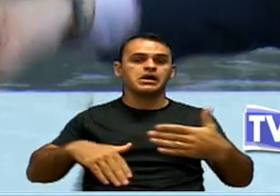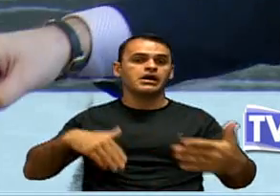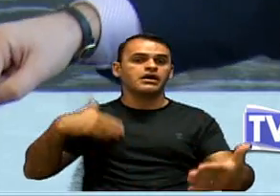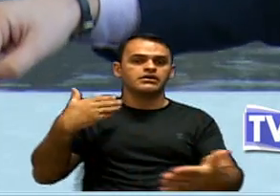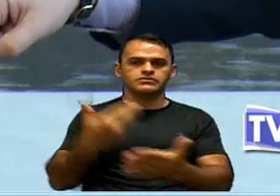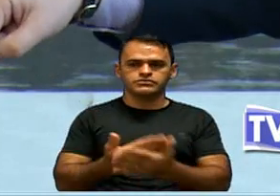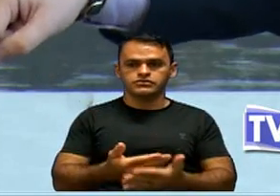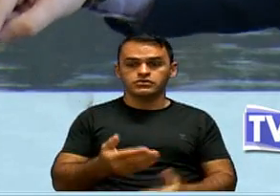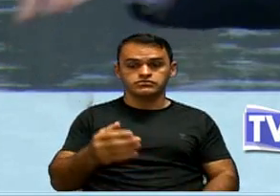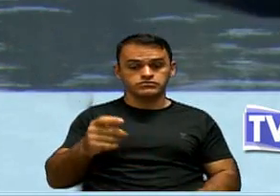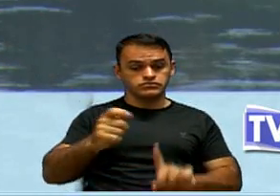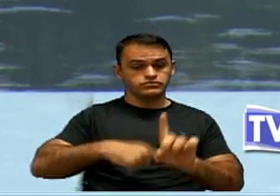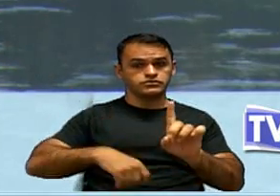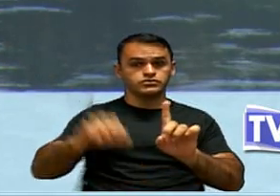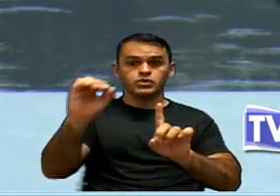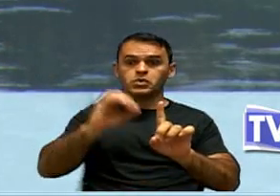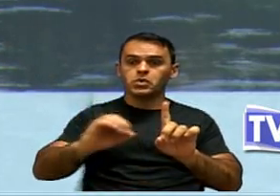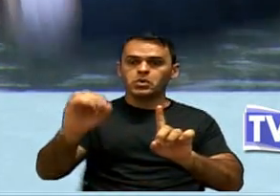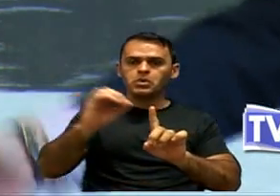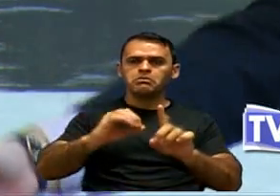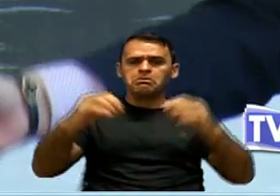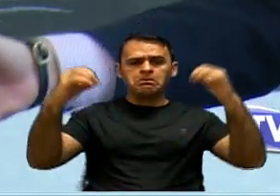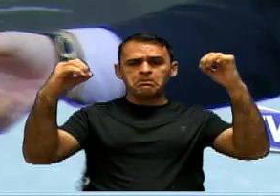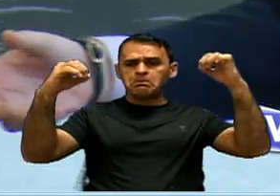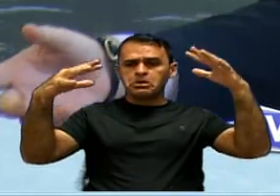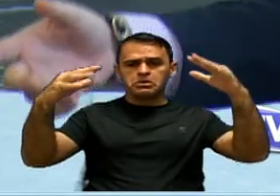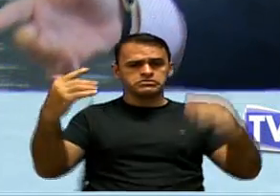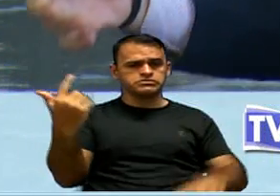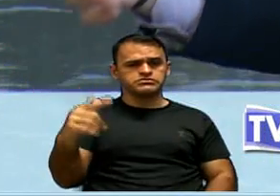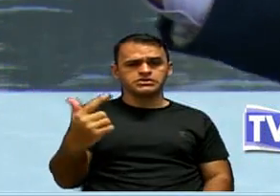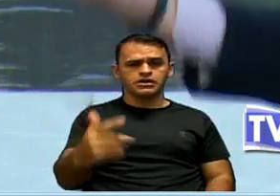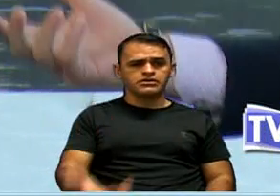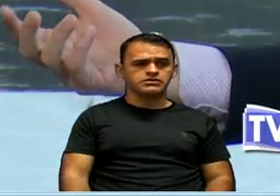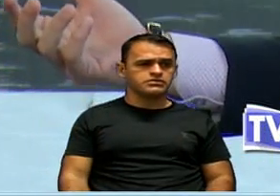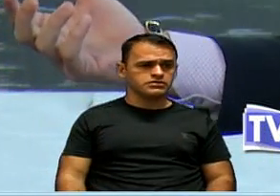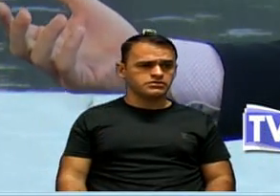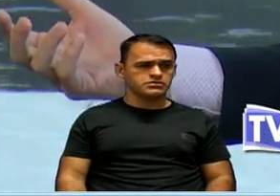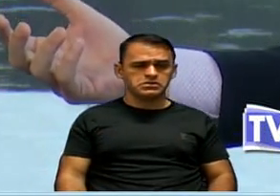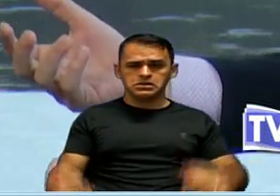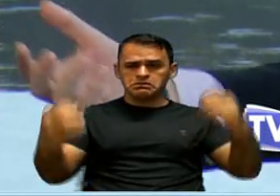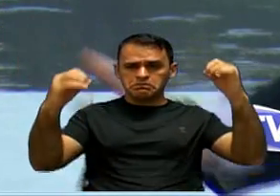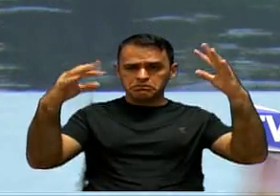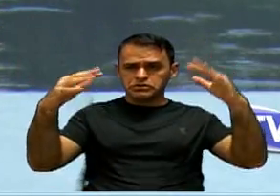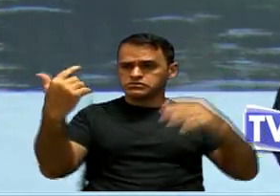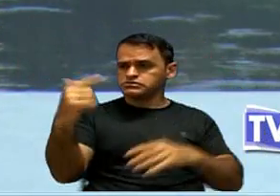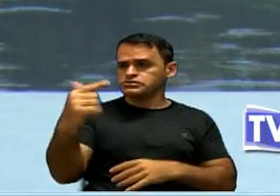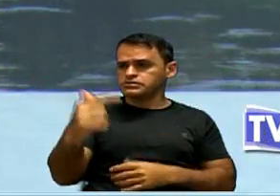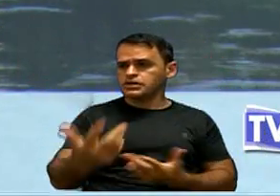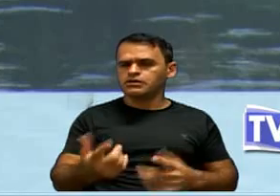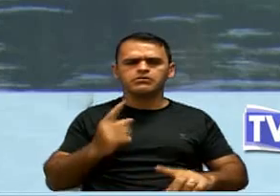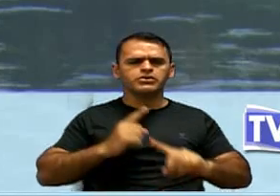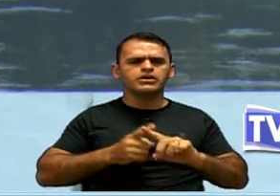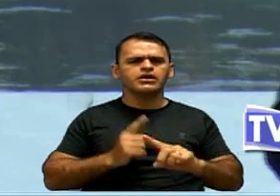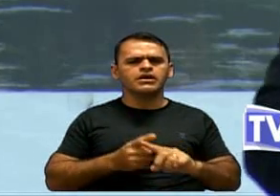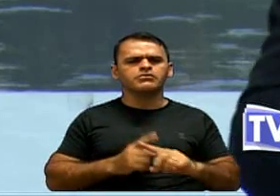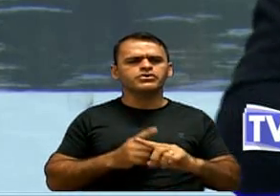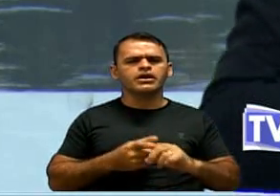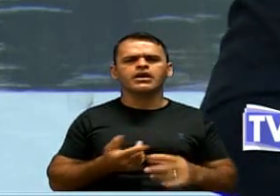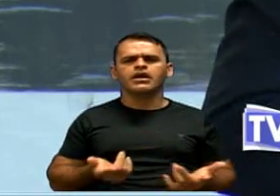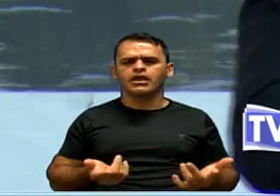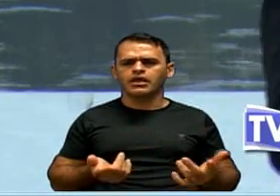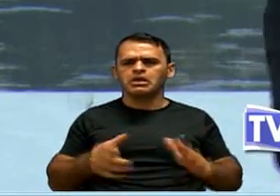de outubro, vereador Nenê, ela não tem iluminação ainda. Após o furto que aconteceu. Por que que acontece